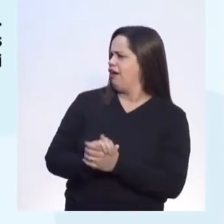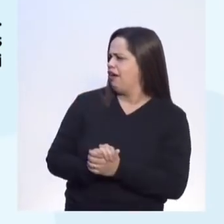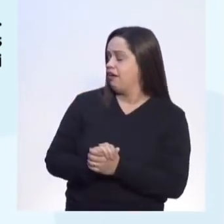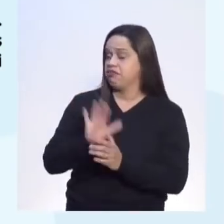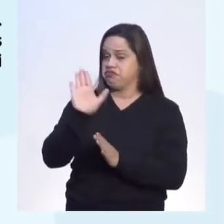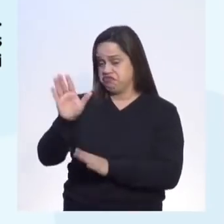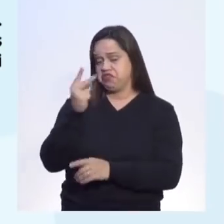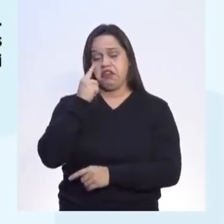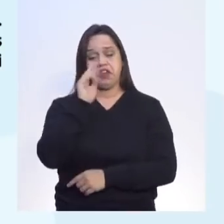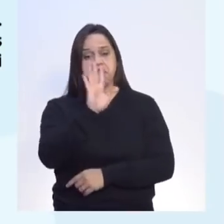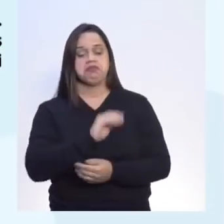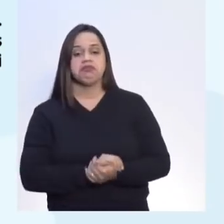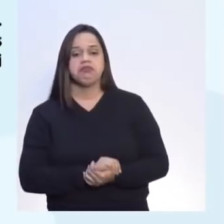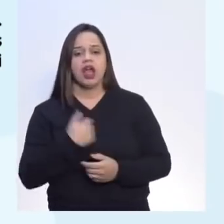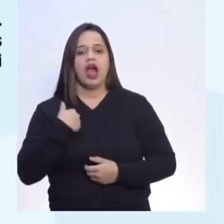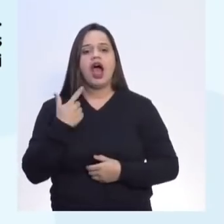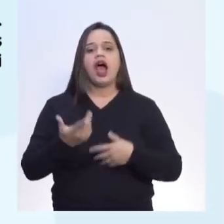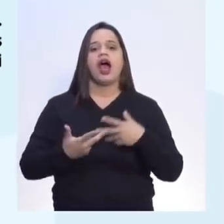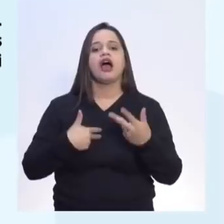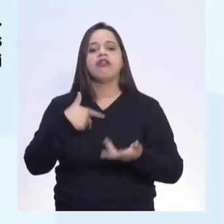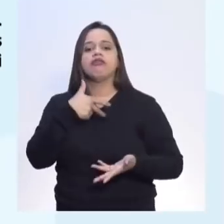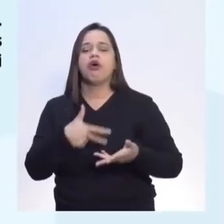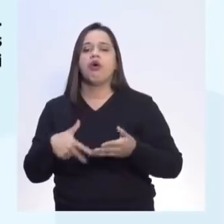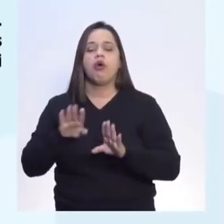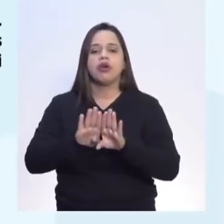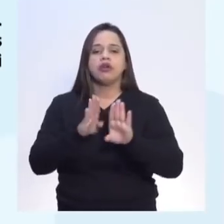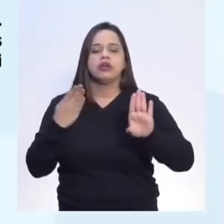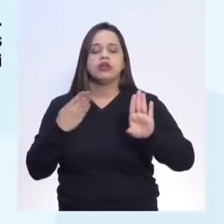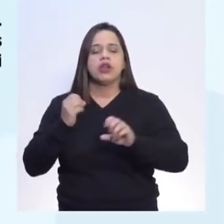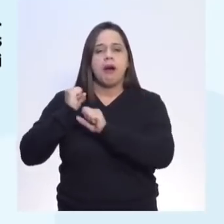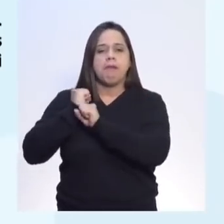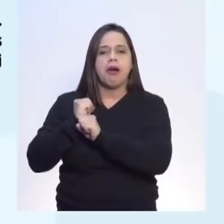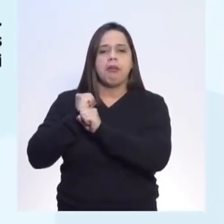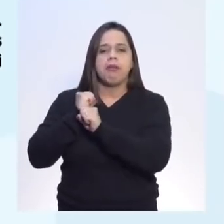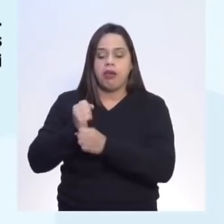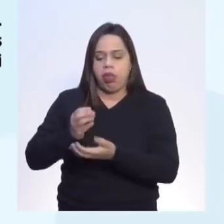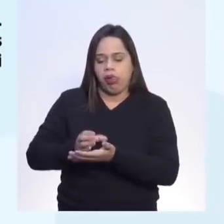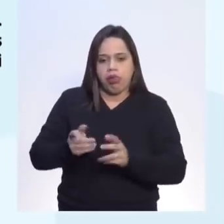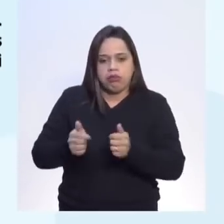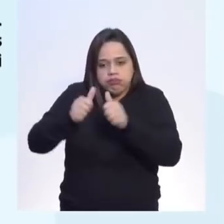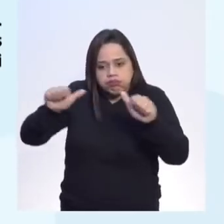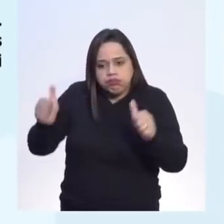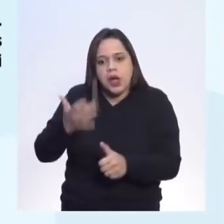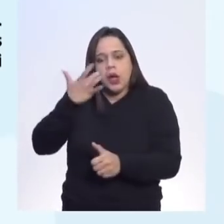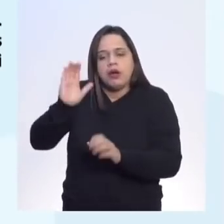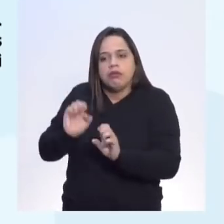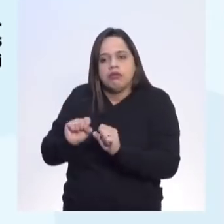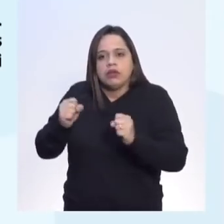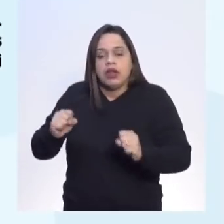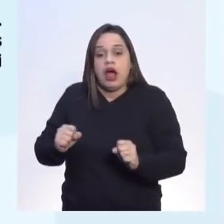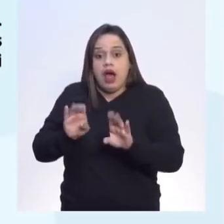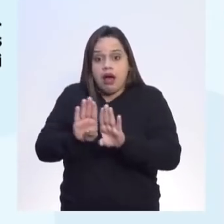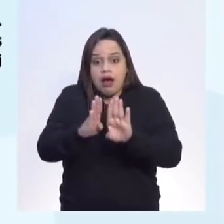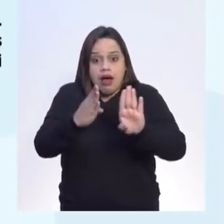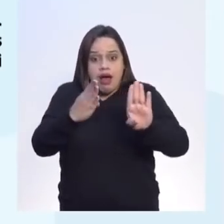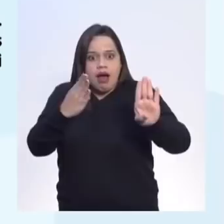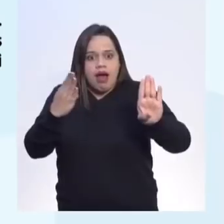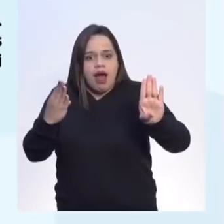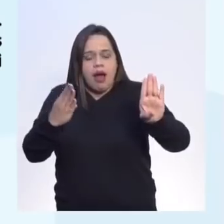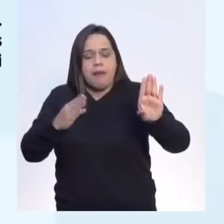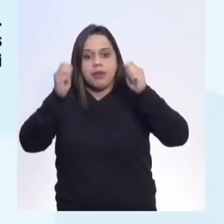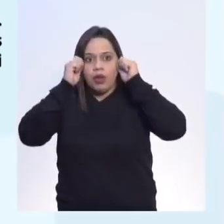ver. Vinha vindo um deles carregando uma pesada estátua de ouro. Assim que abriu a porta do santuário, Emília